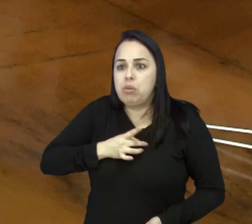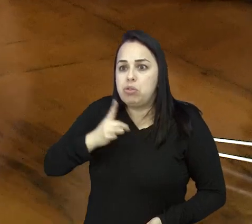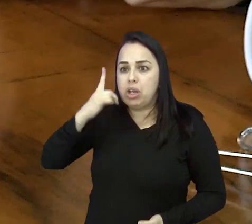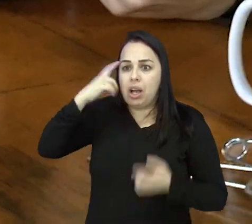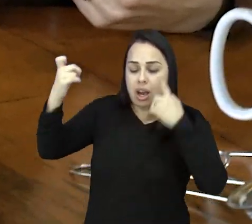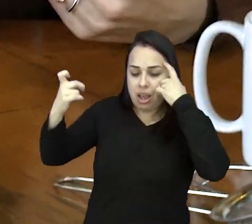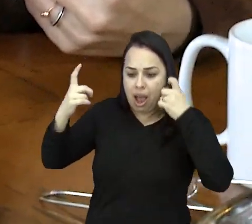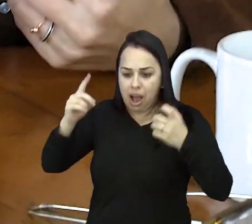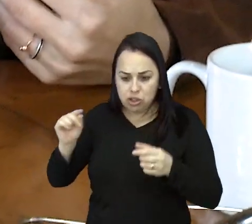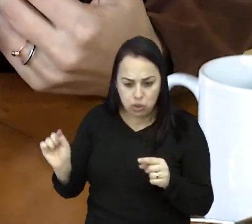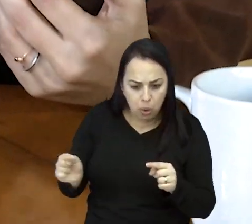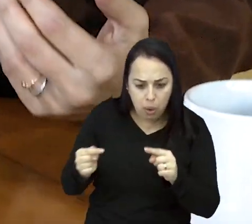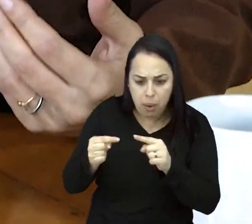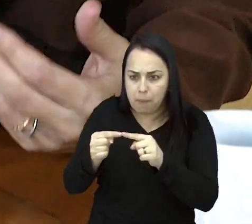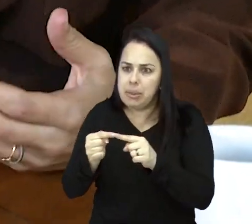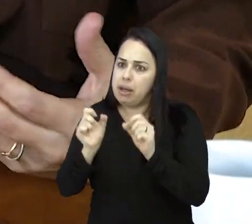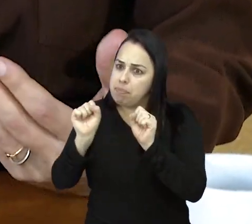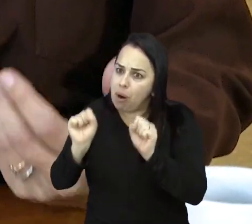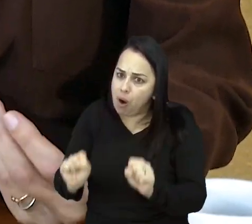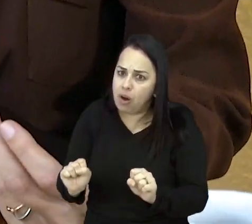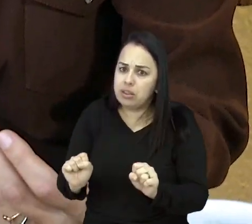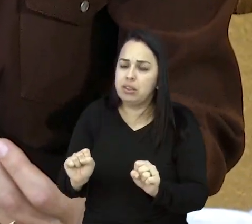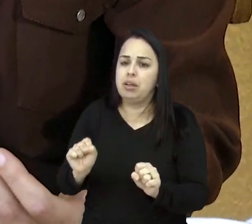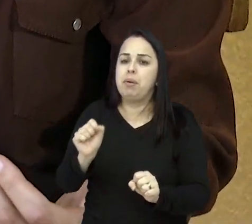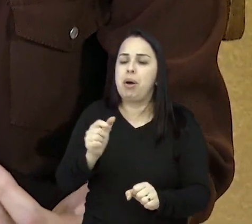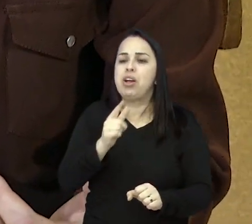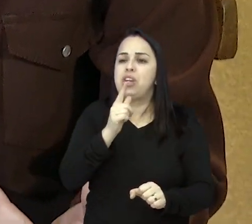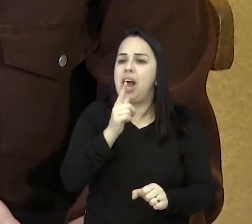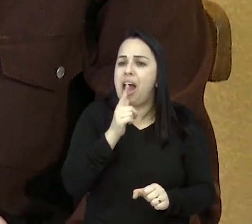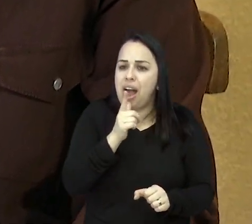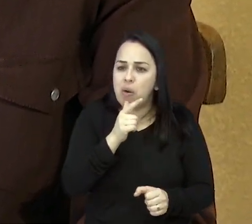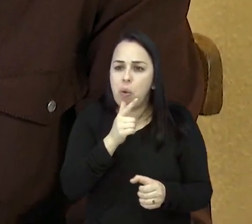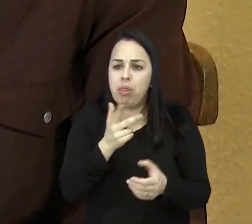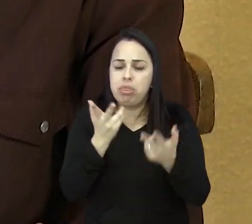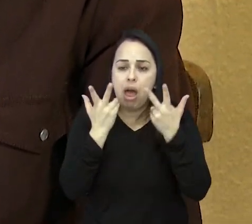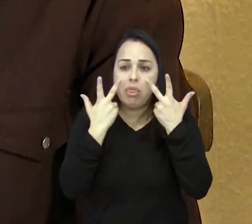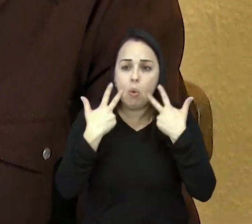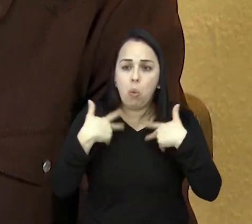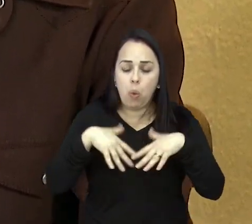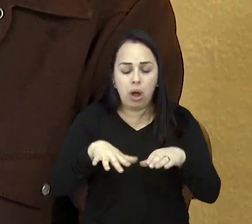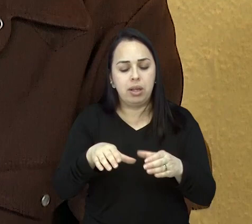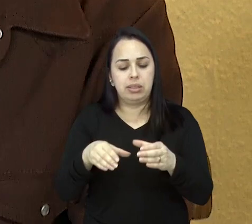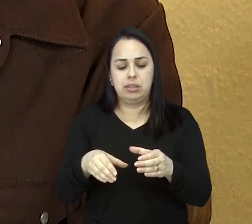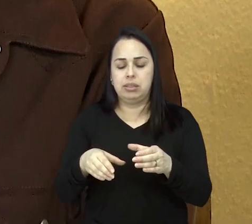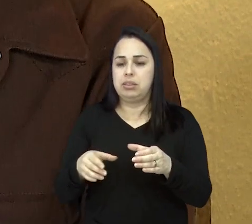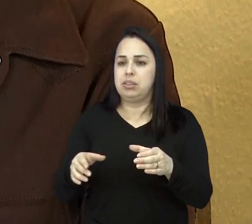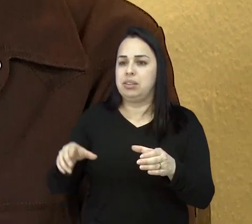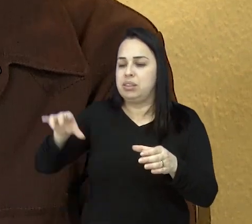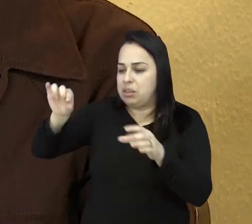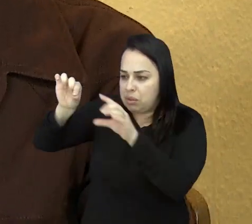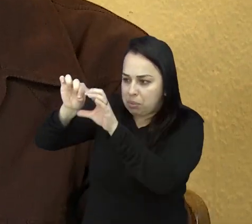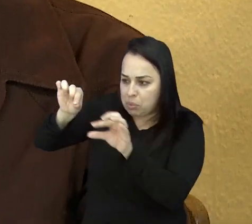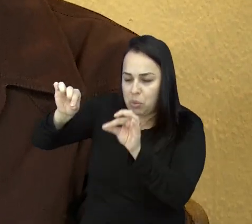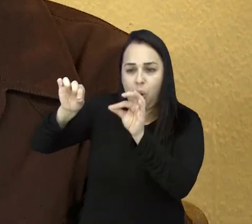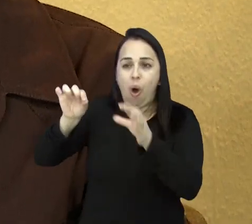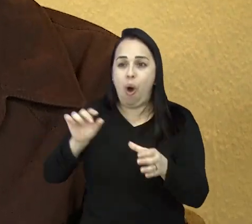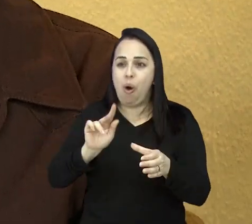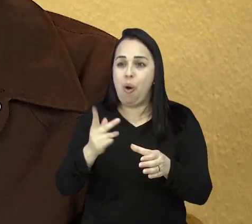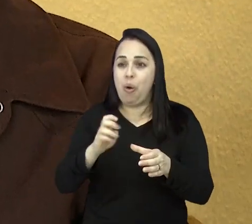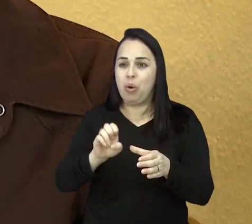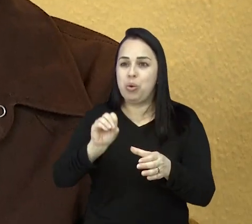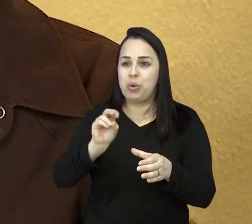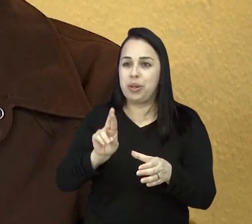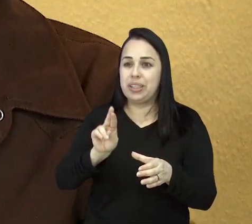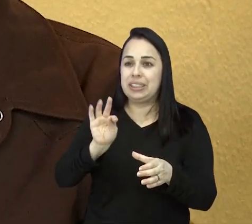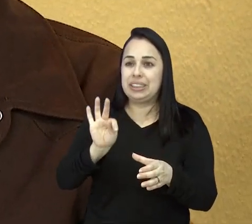criar. A infusão a frio ela é mais difícil de errar. Então você pode pegar uma água em temperatura ambiente, um hortelã, por